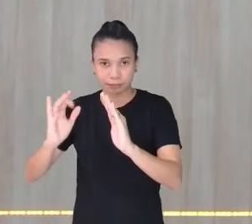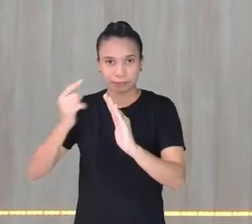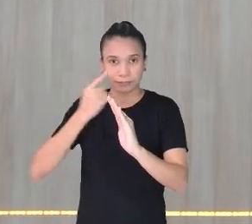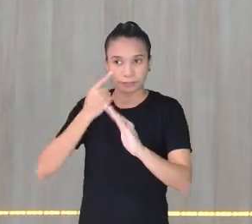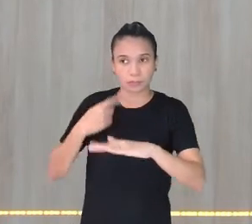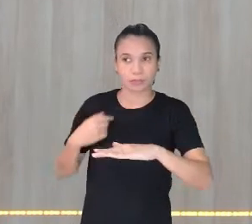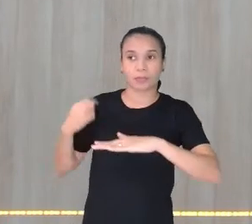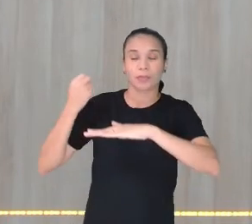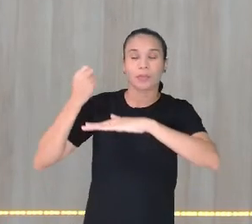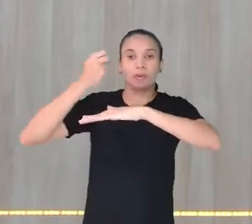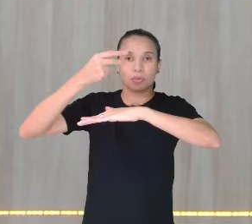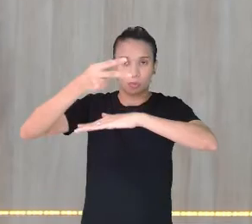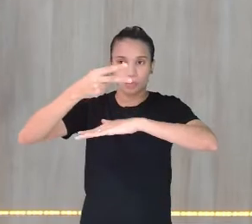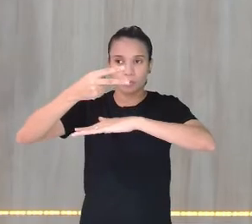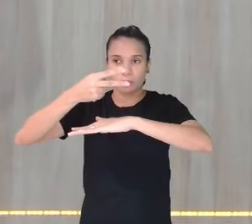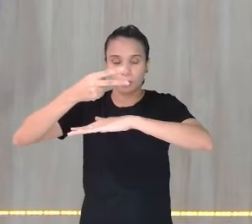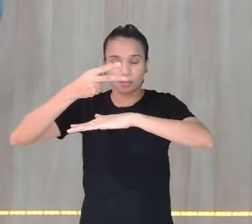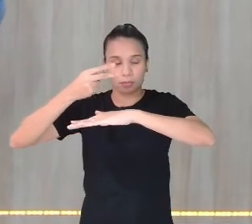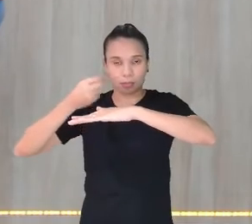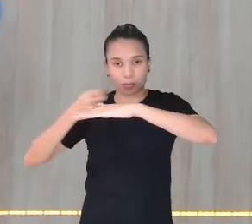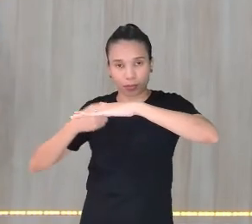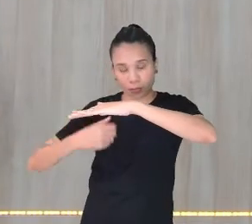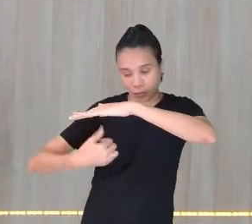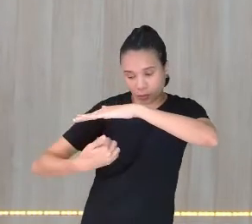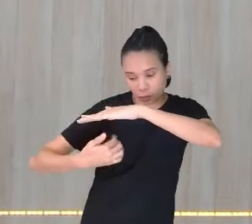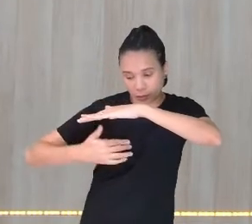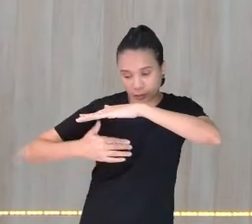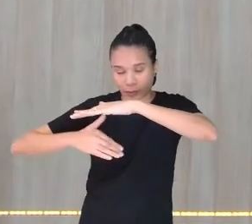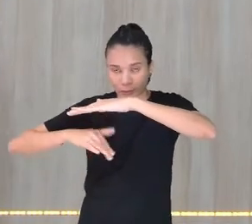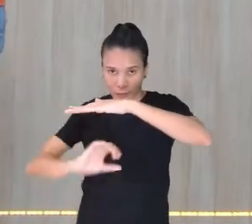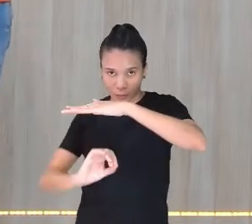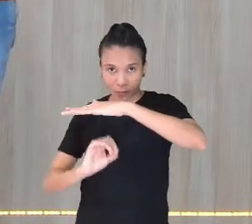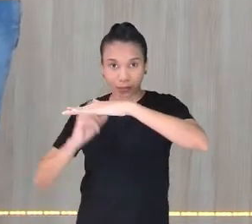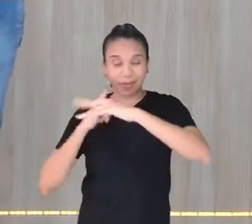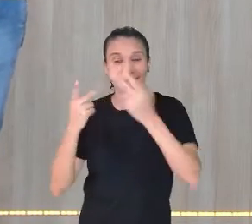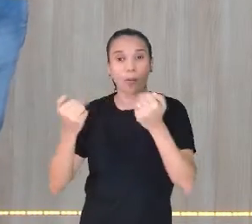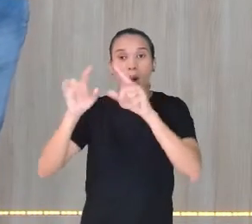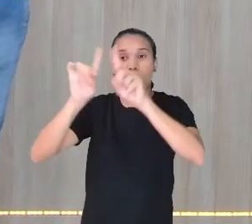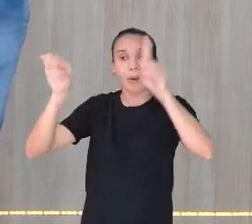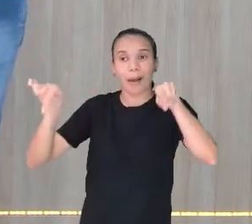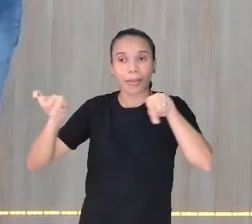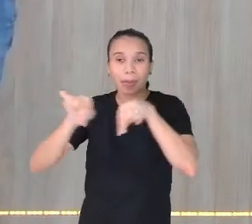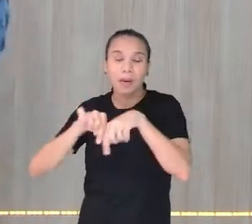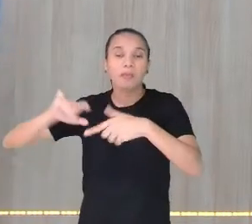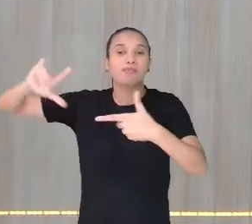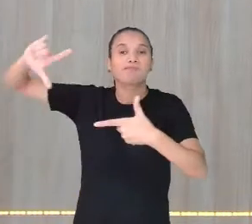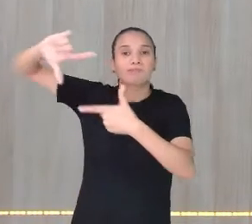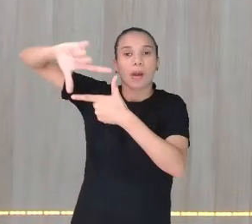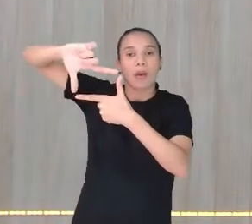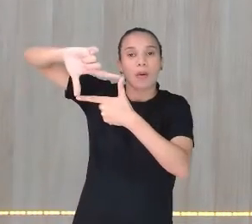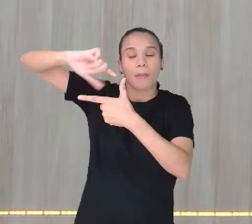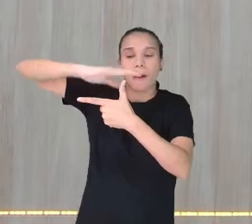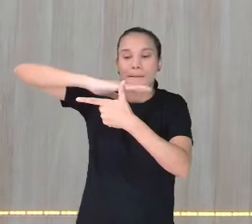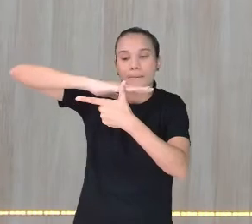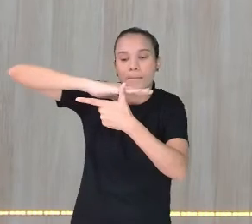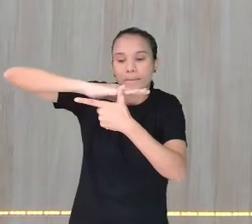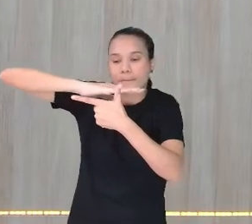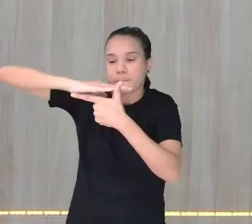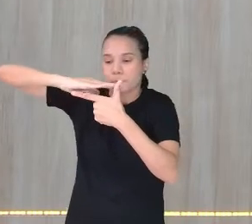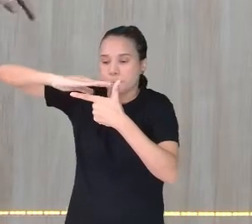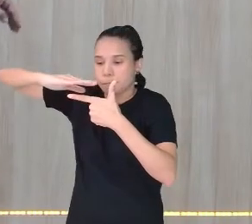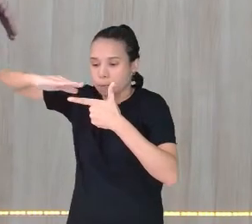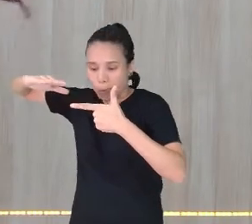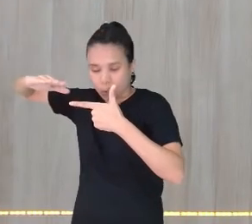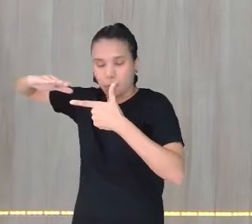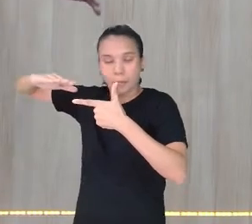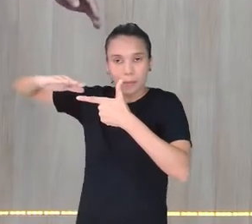que eu tenho o mesmo retângulo aí, certo? Sendo que o que foi que eu fiz? Eu passei um traço